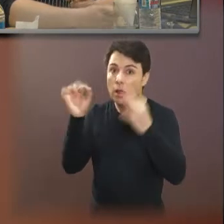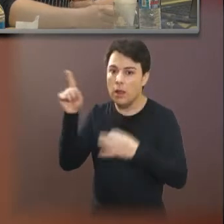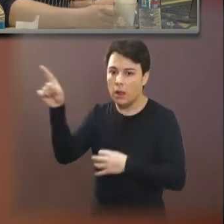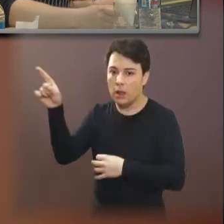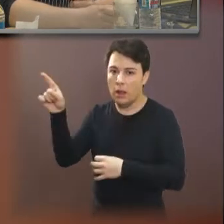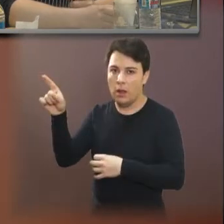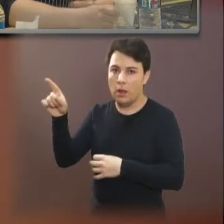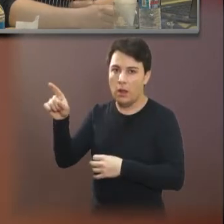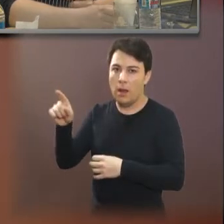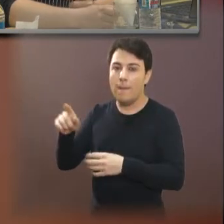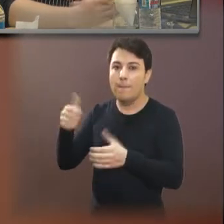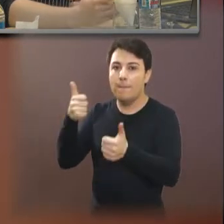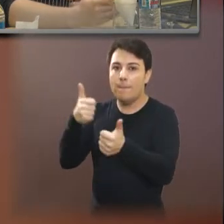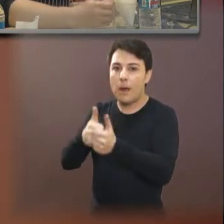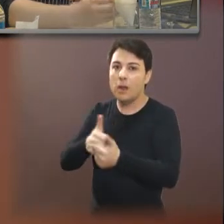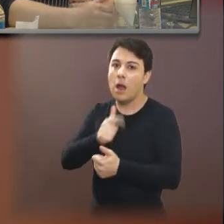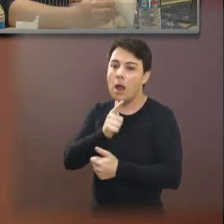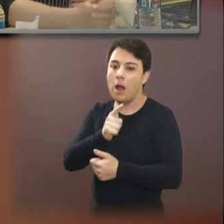da